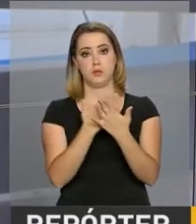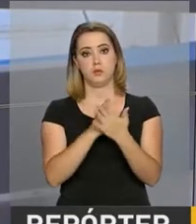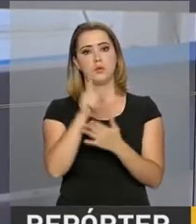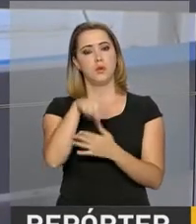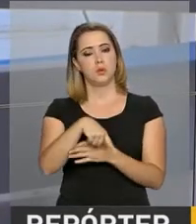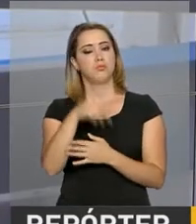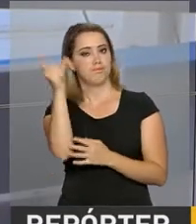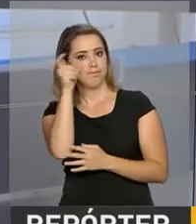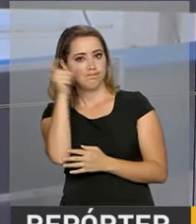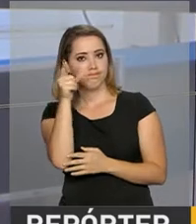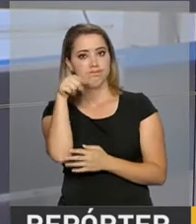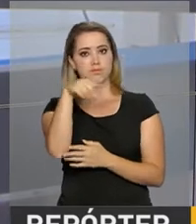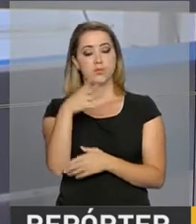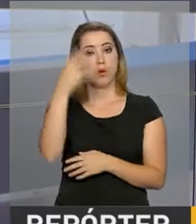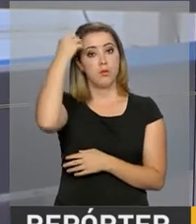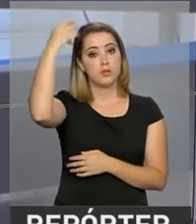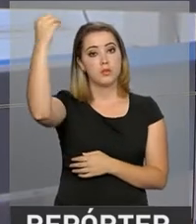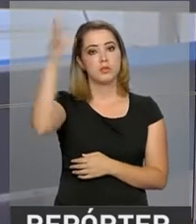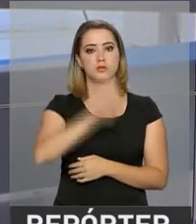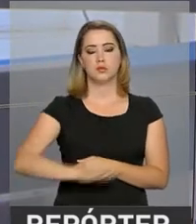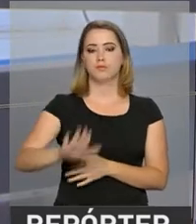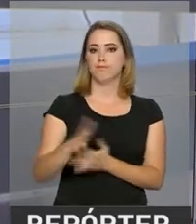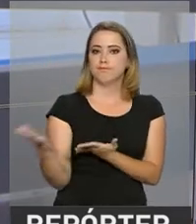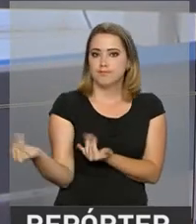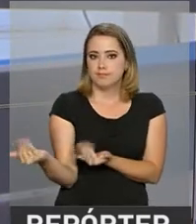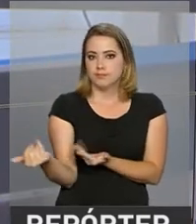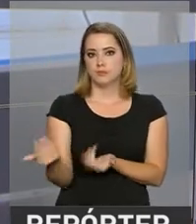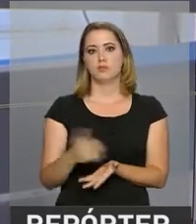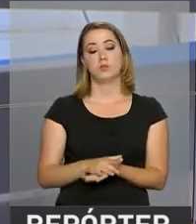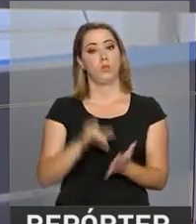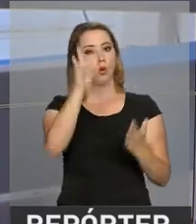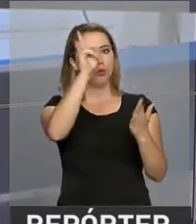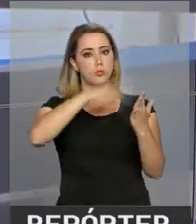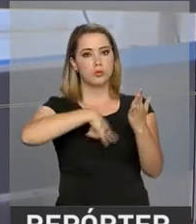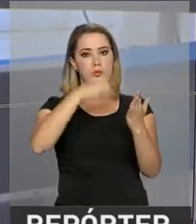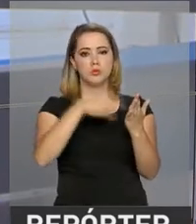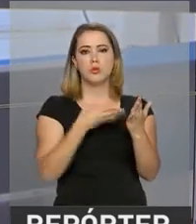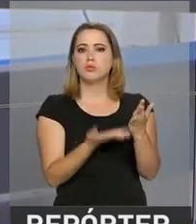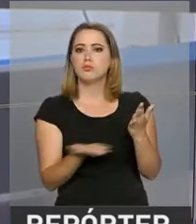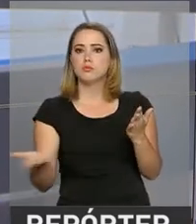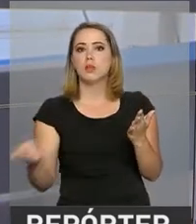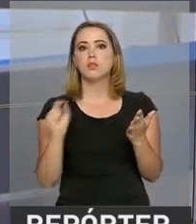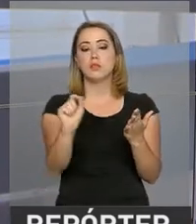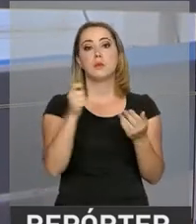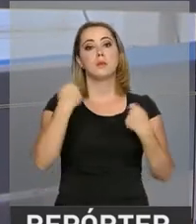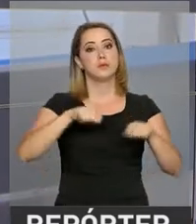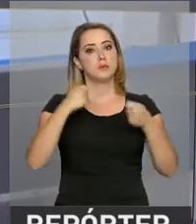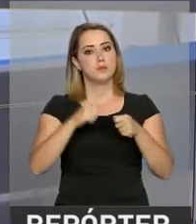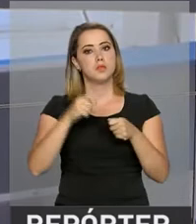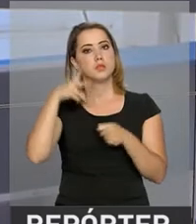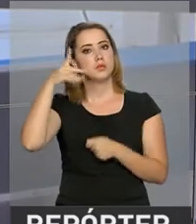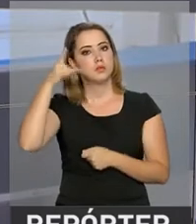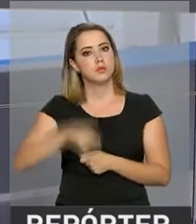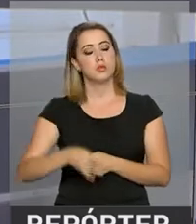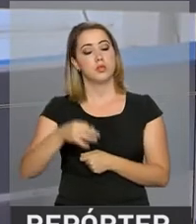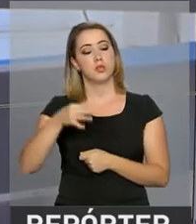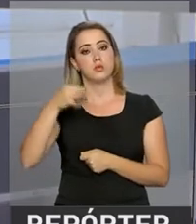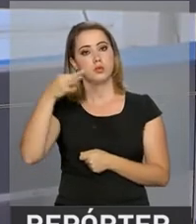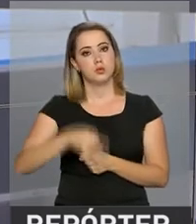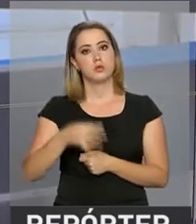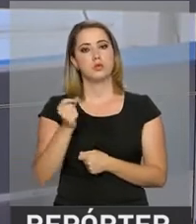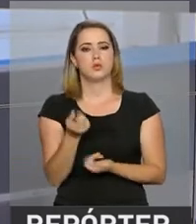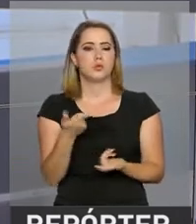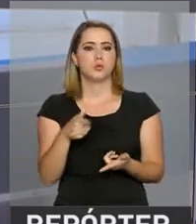às orientações sobre viagens com crianças e adolescentes. A documentação desses passageiros precisa estar em dia para que não haja